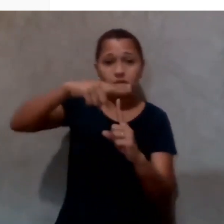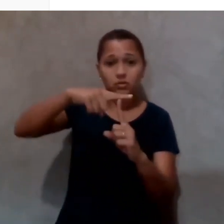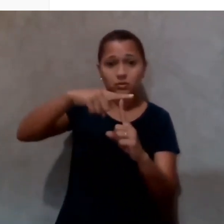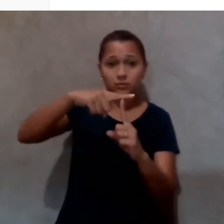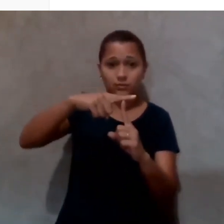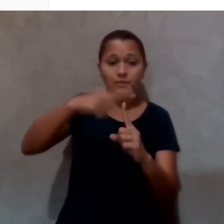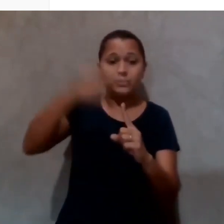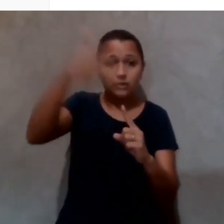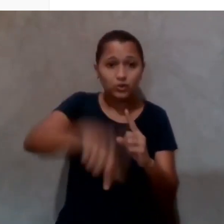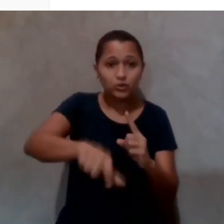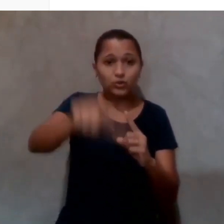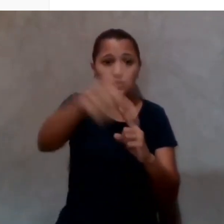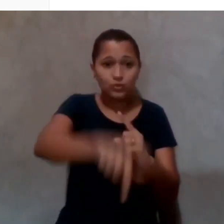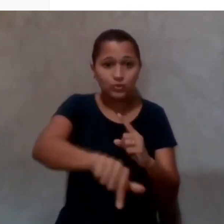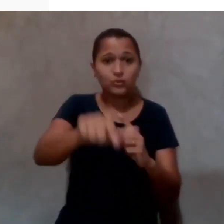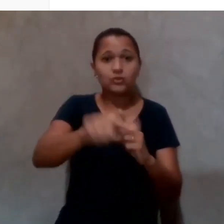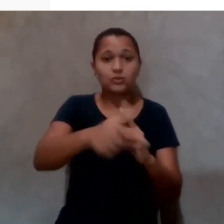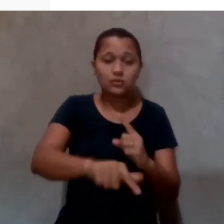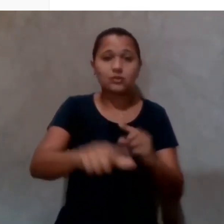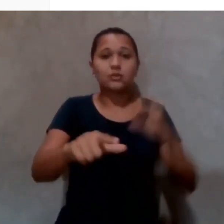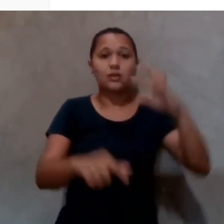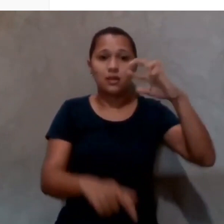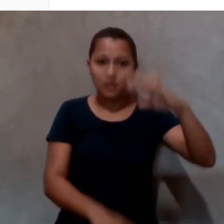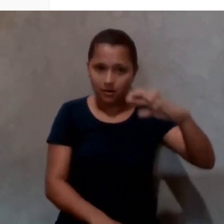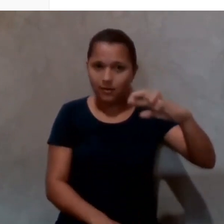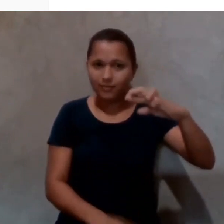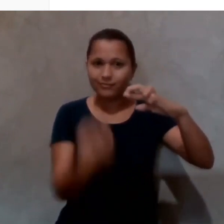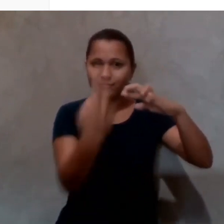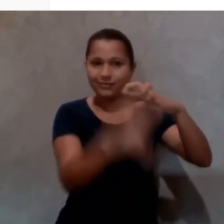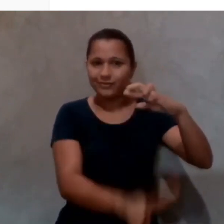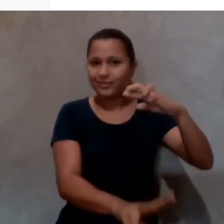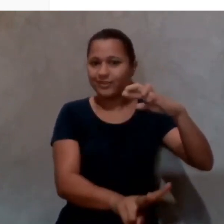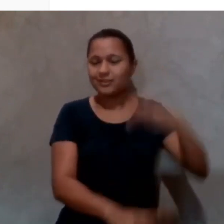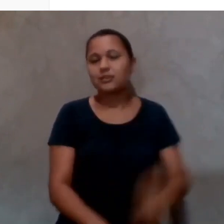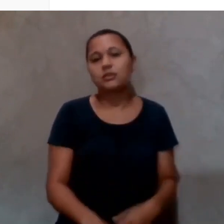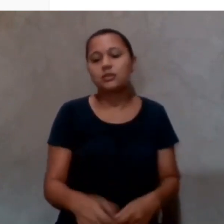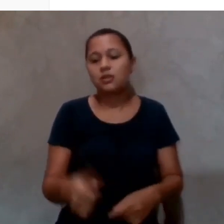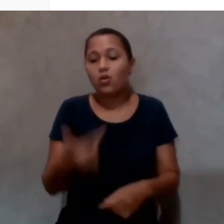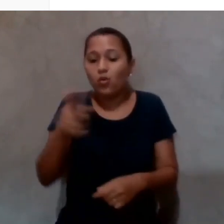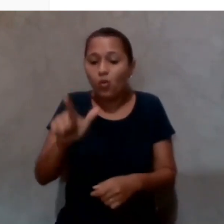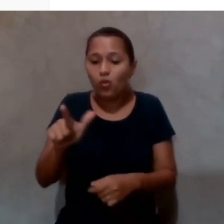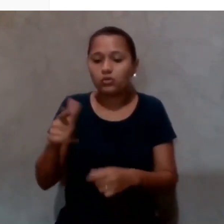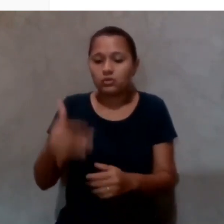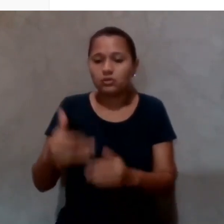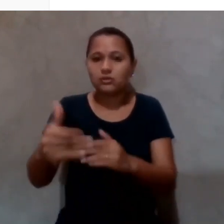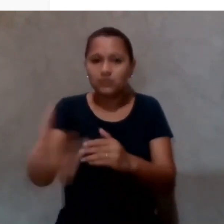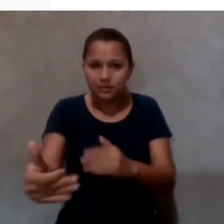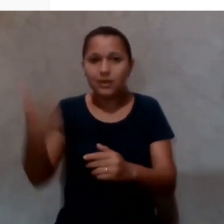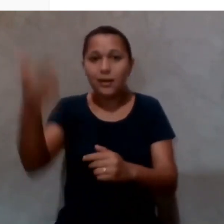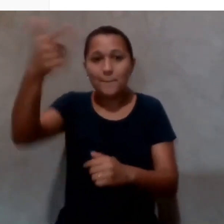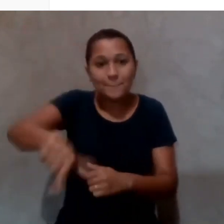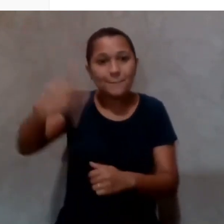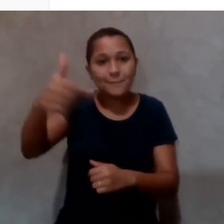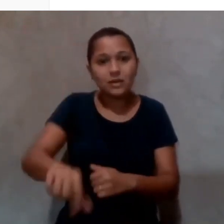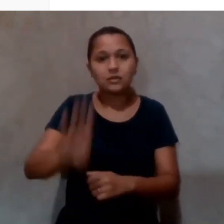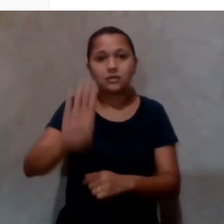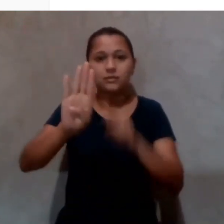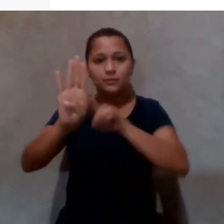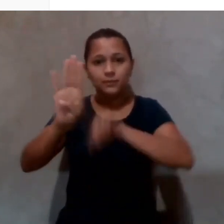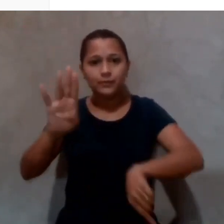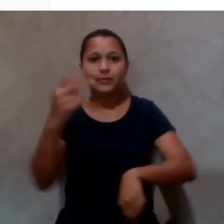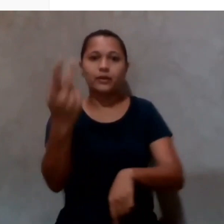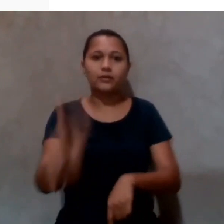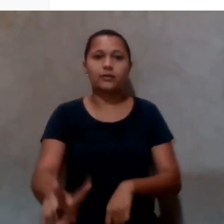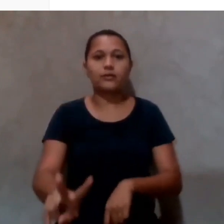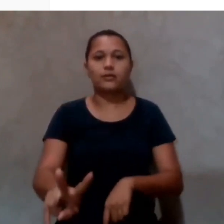que representa o produto dos n primeiros números naturais é o fatorial do número n. Agora sim, nós já